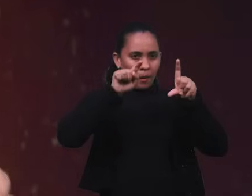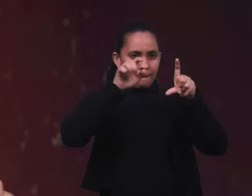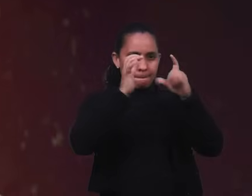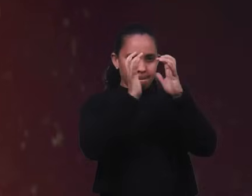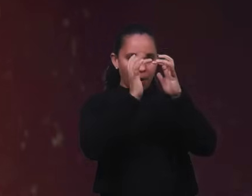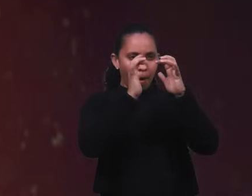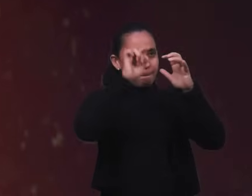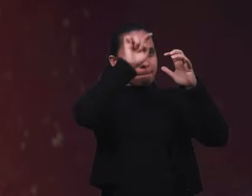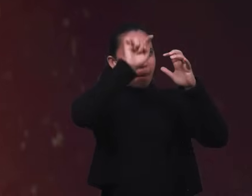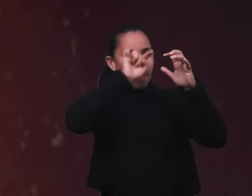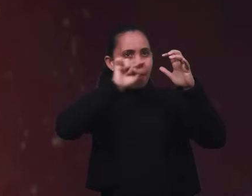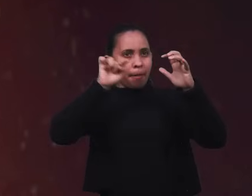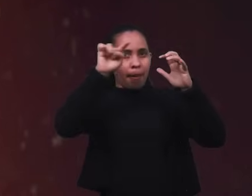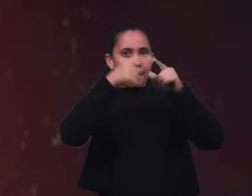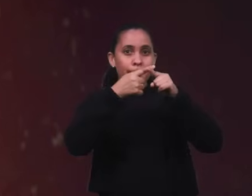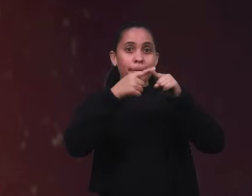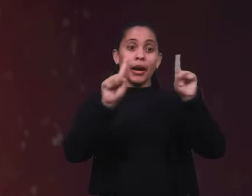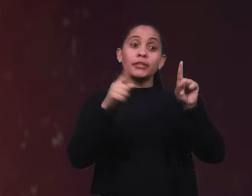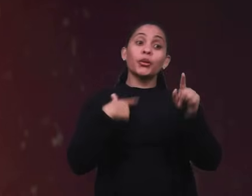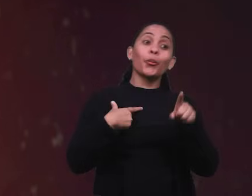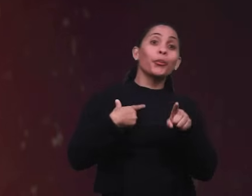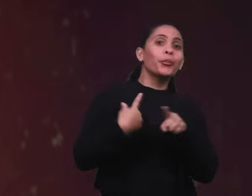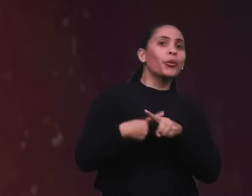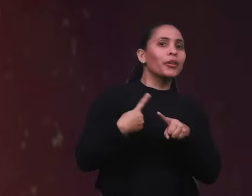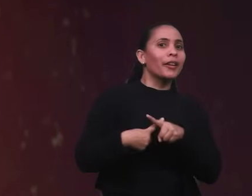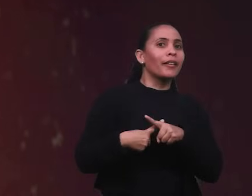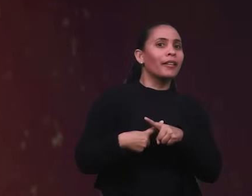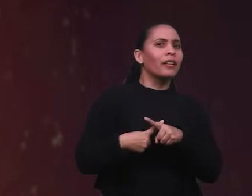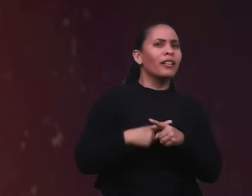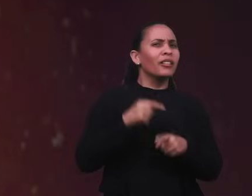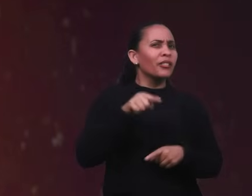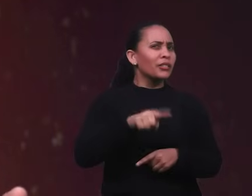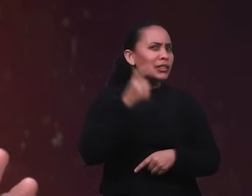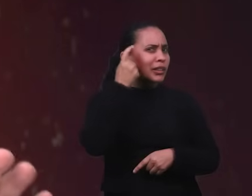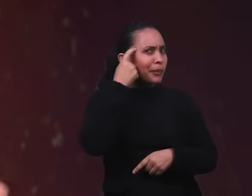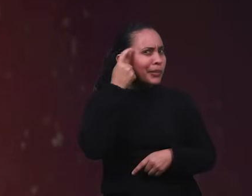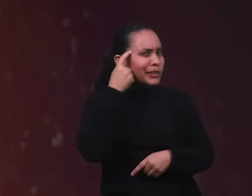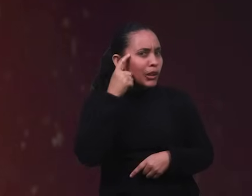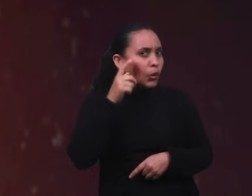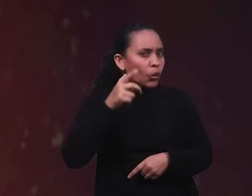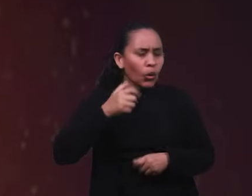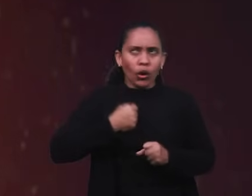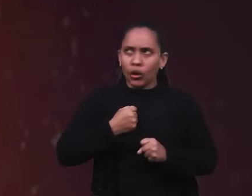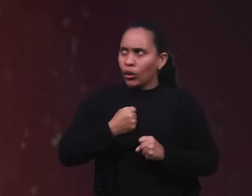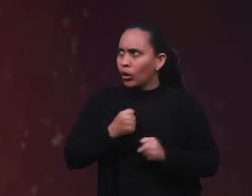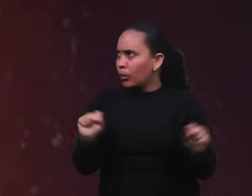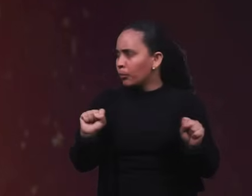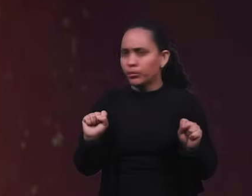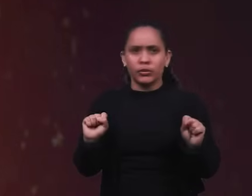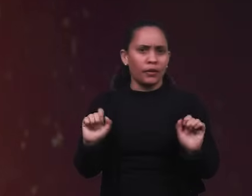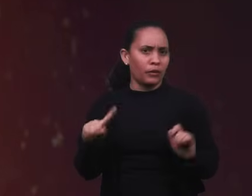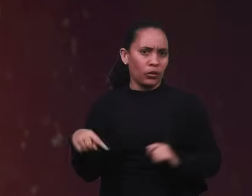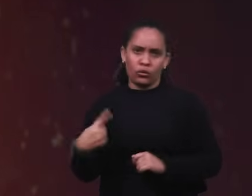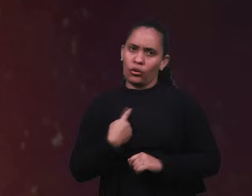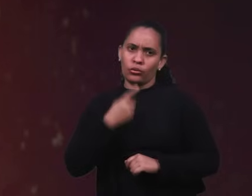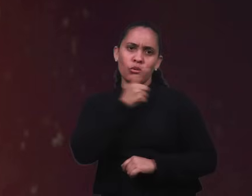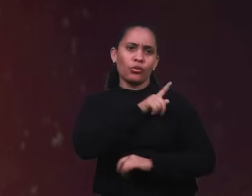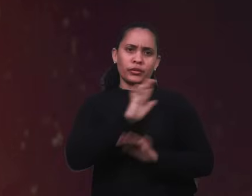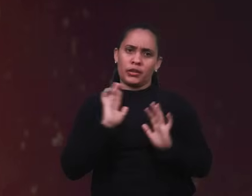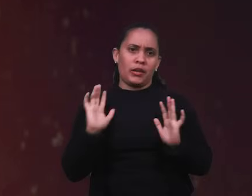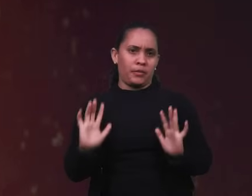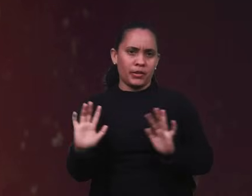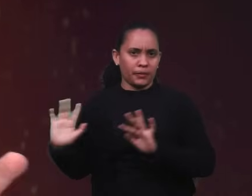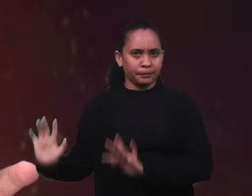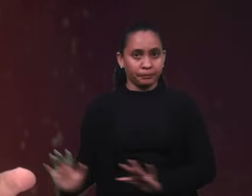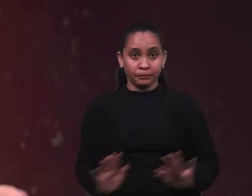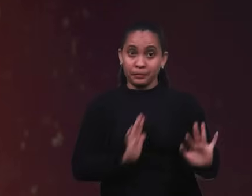cérebro diferentes. Mas eu não consigo saber por quê. O que você está pensando? Isso é impossível, a gente não consegue fazer download do cérebro